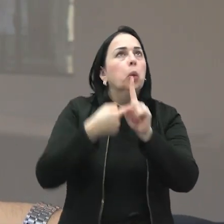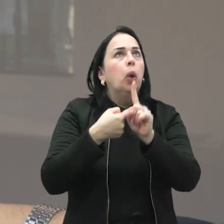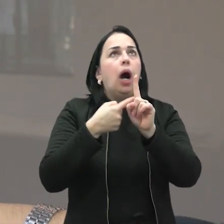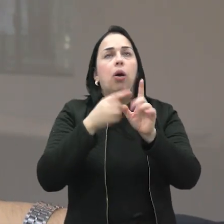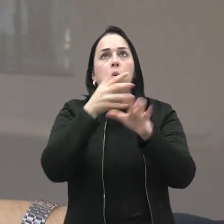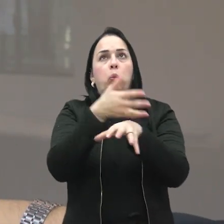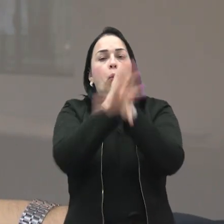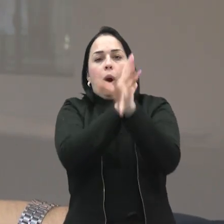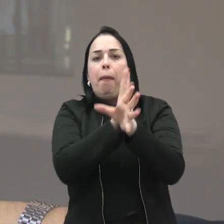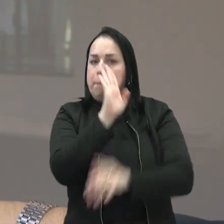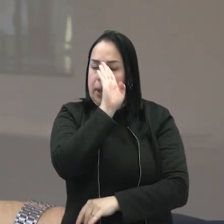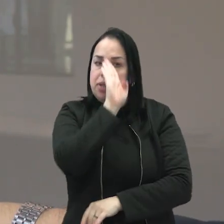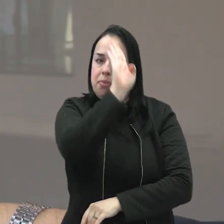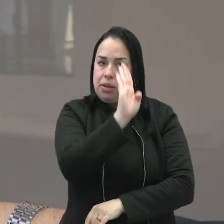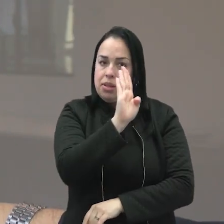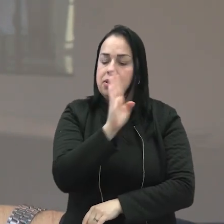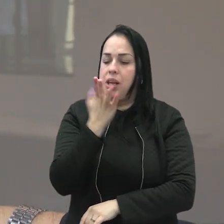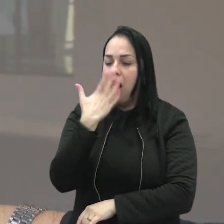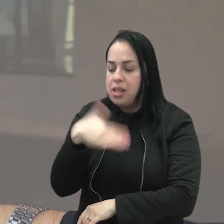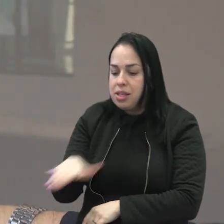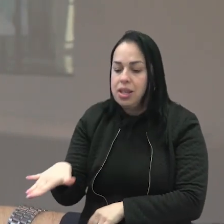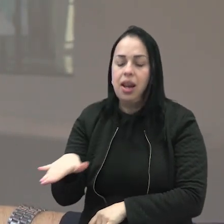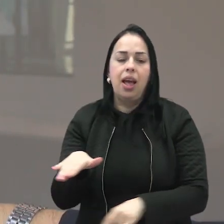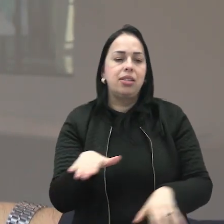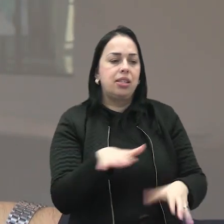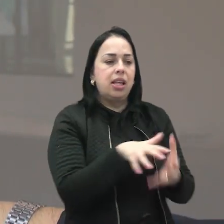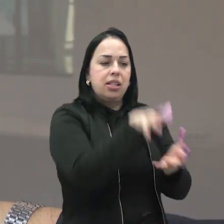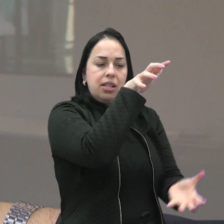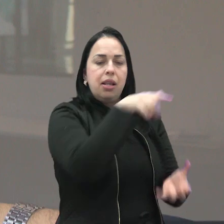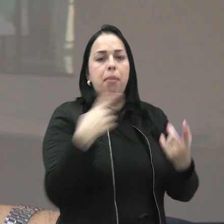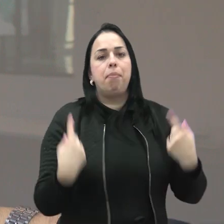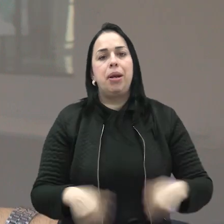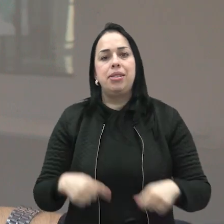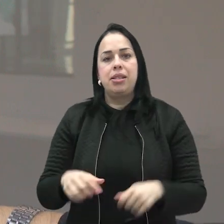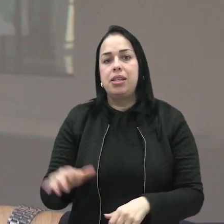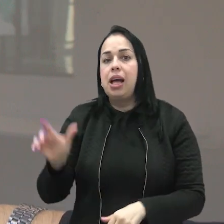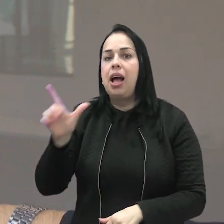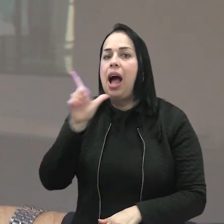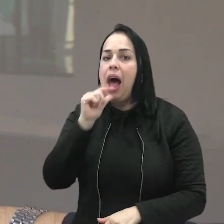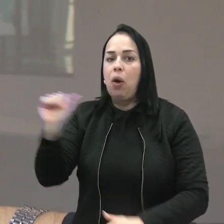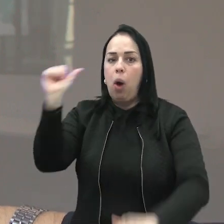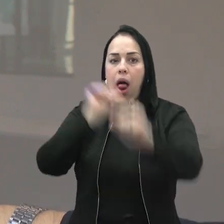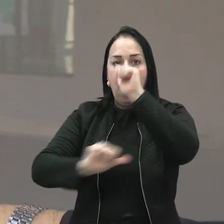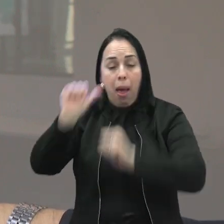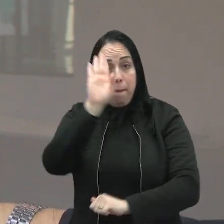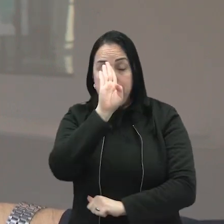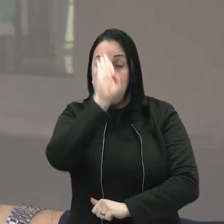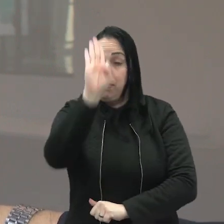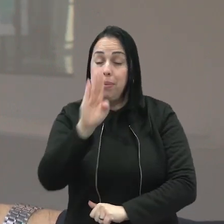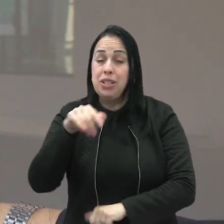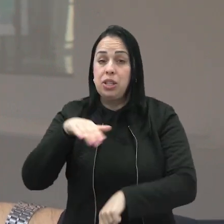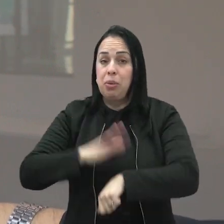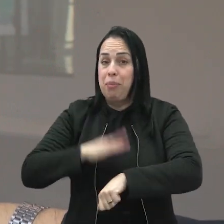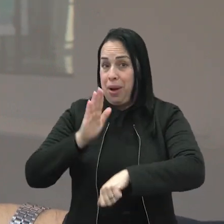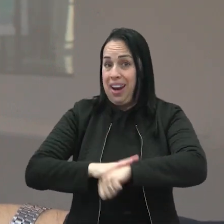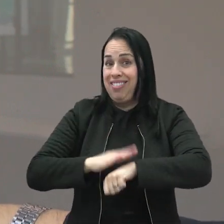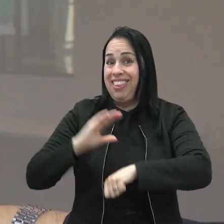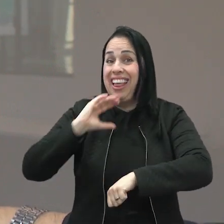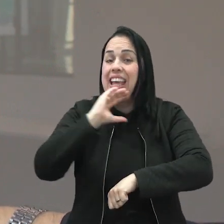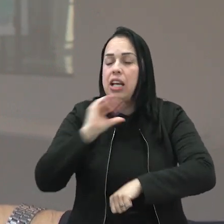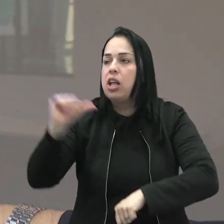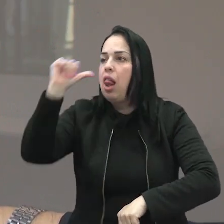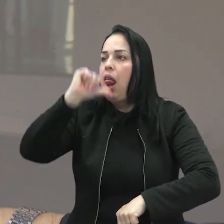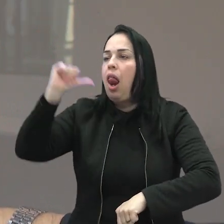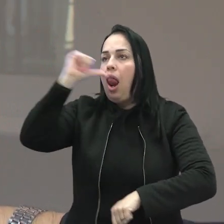relativa do ar cai de maneira muito efetiva. Então, principalmente as crianças, as pessoas mais vulneráveis precisam reforçar a hidratação, principalmente nos horários mais quentes do